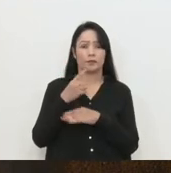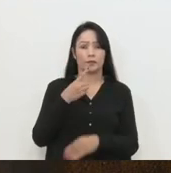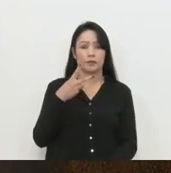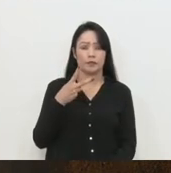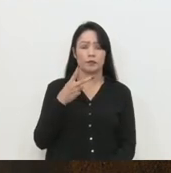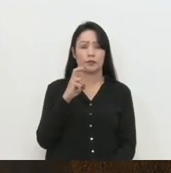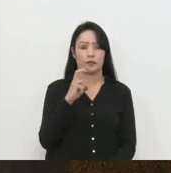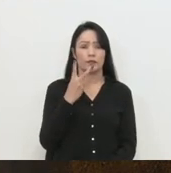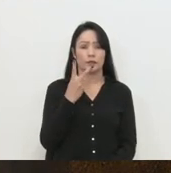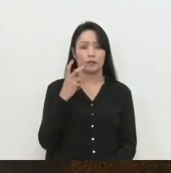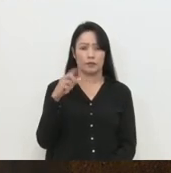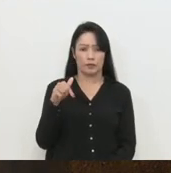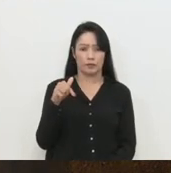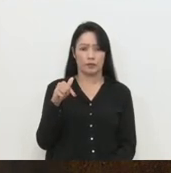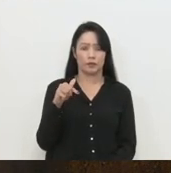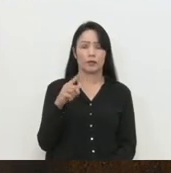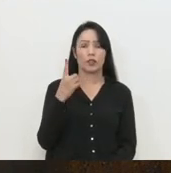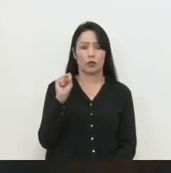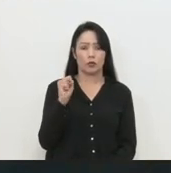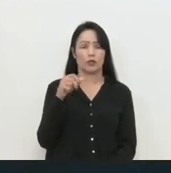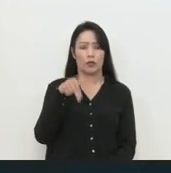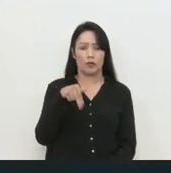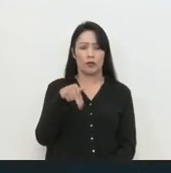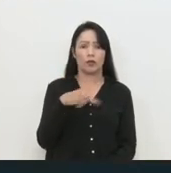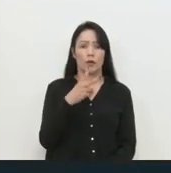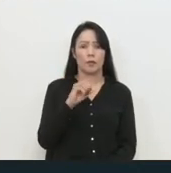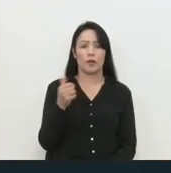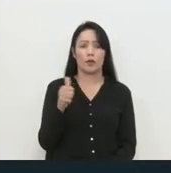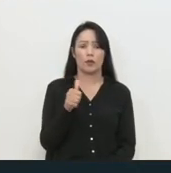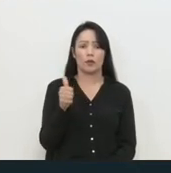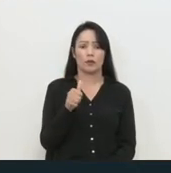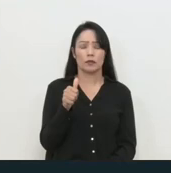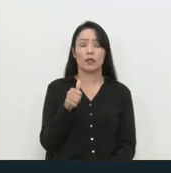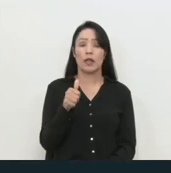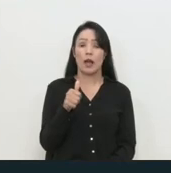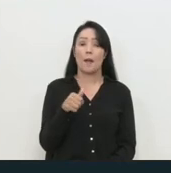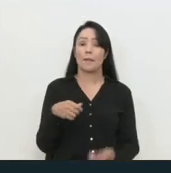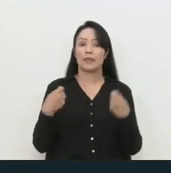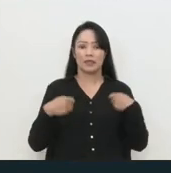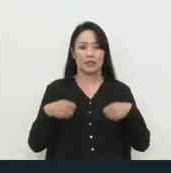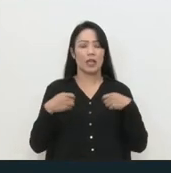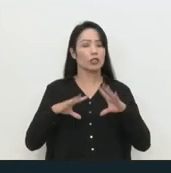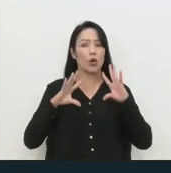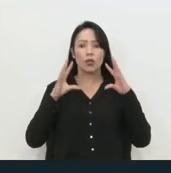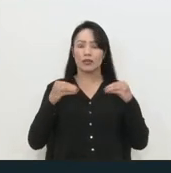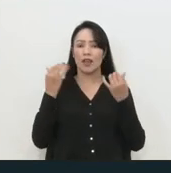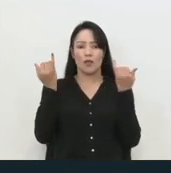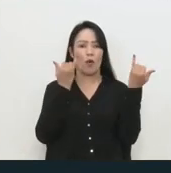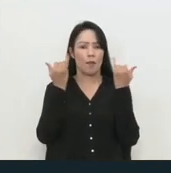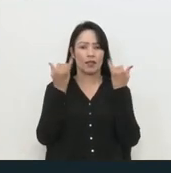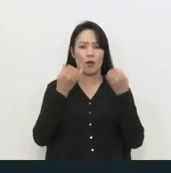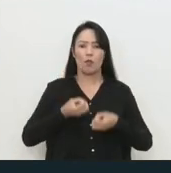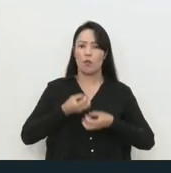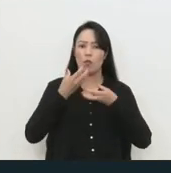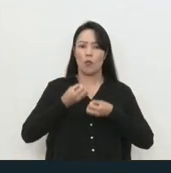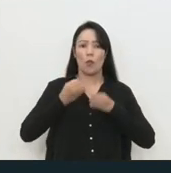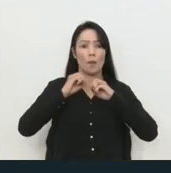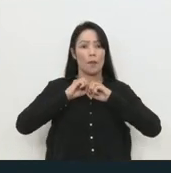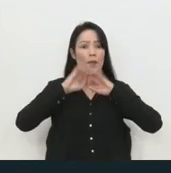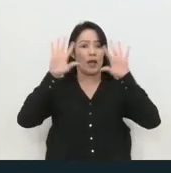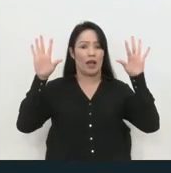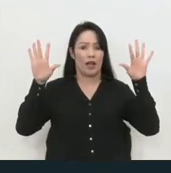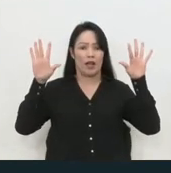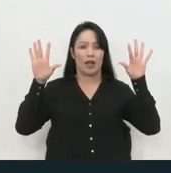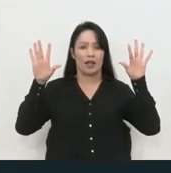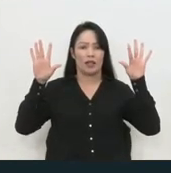de 18 de novembro de 2011 que garante que todas as informações Elas têm que ter uma uma transparência né